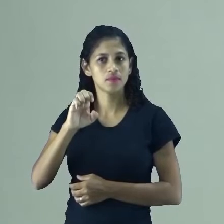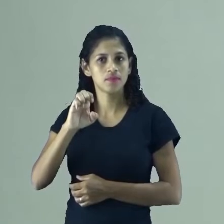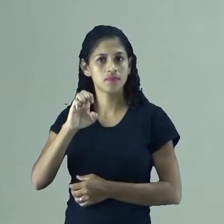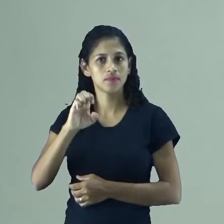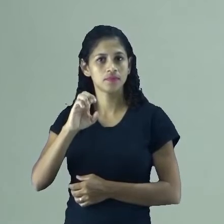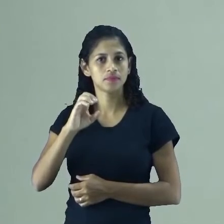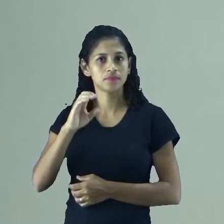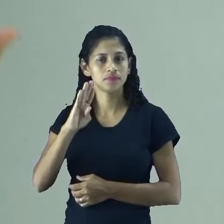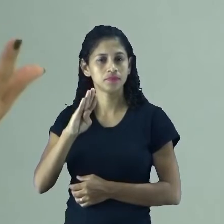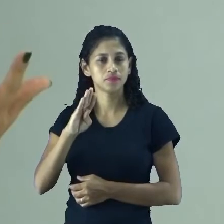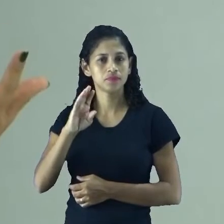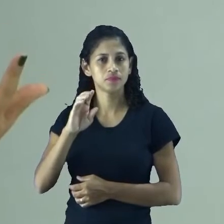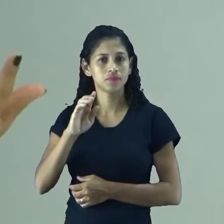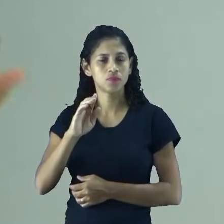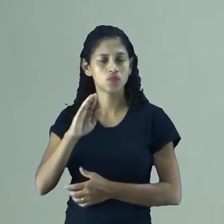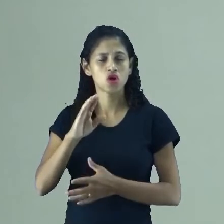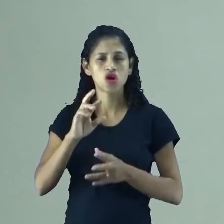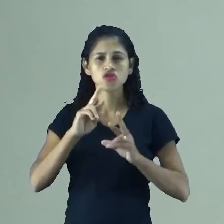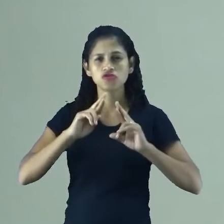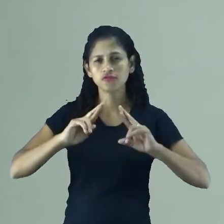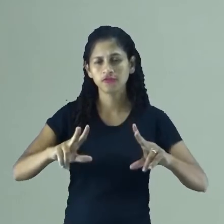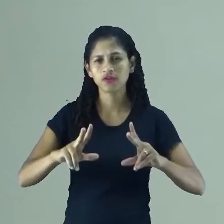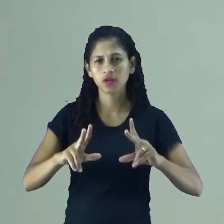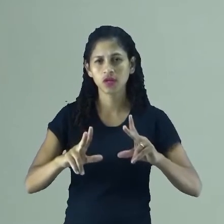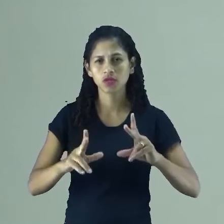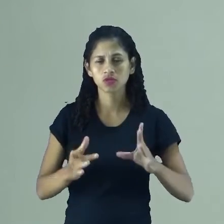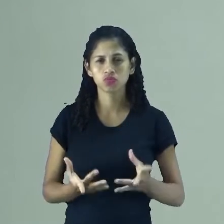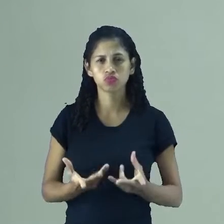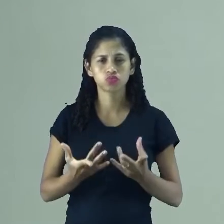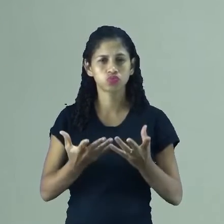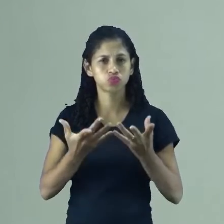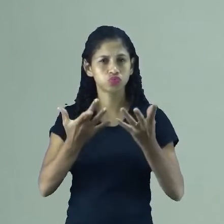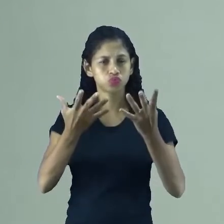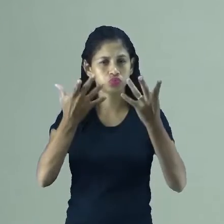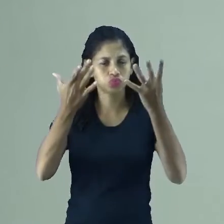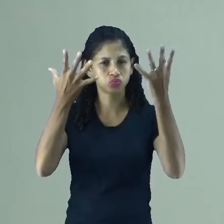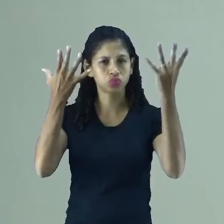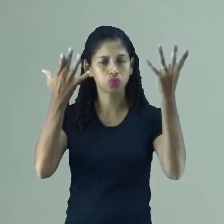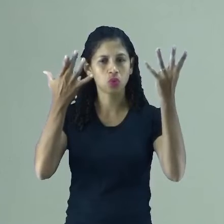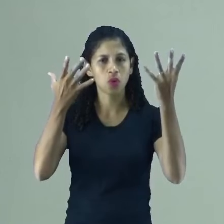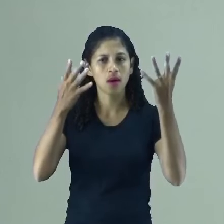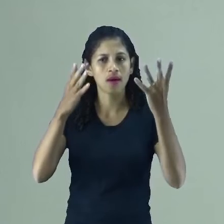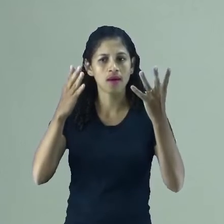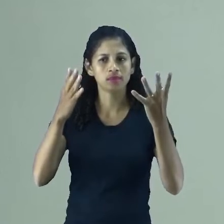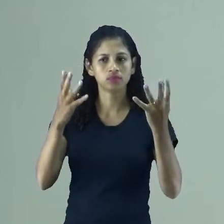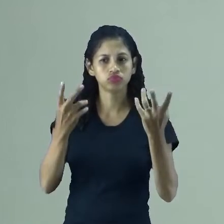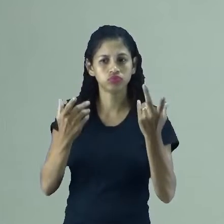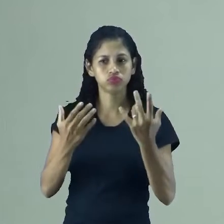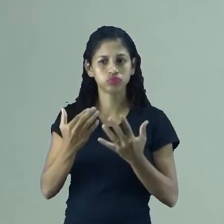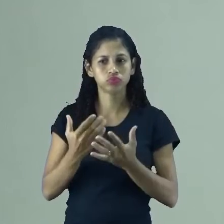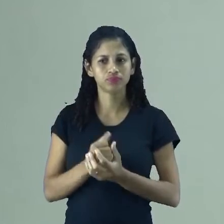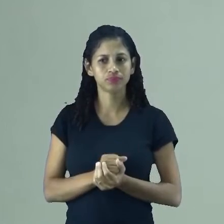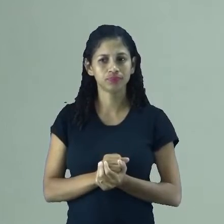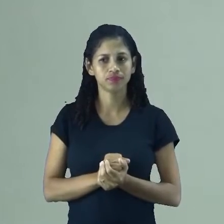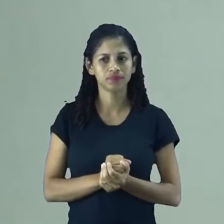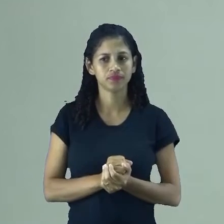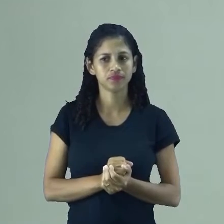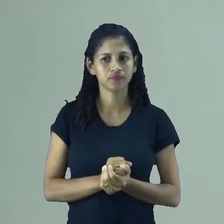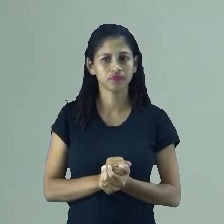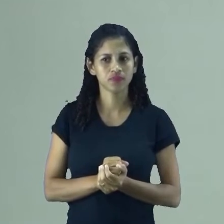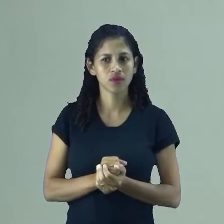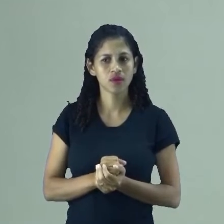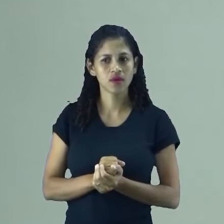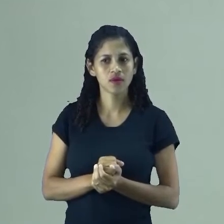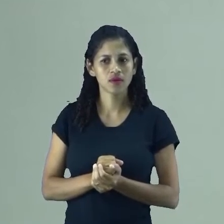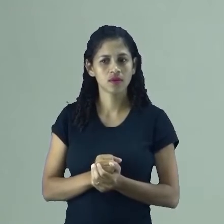gasoso. Só que diferente da vaporização, a ebulição ela acontece de uma forma mais rápida. Então, nesse caso, eu posso ter